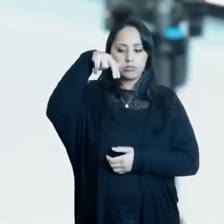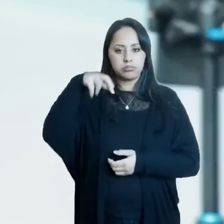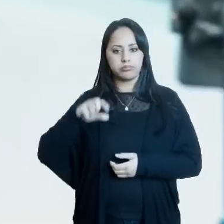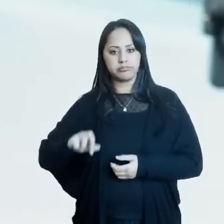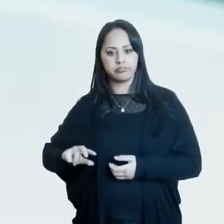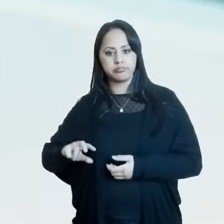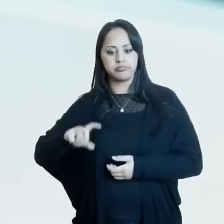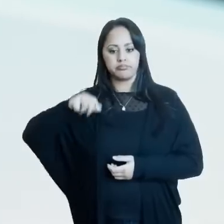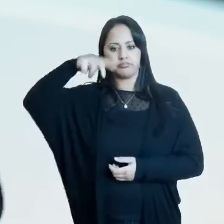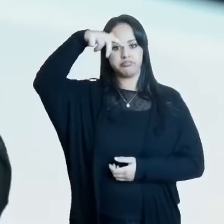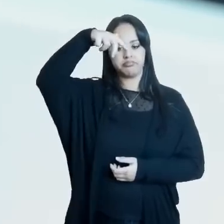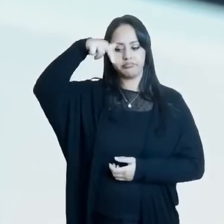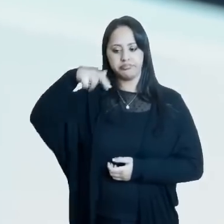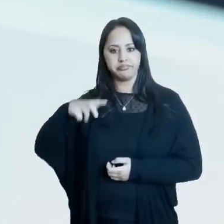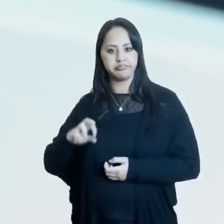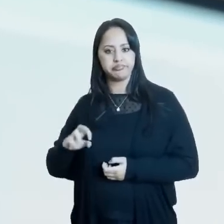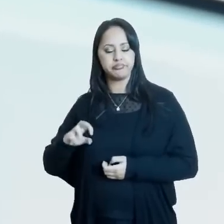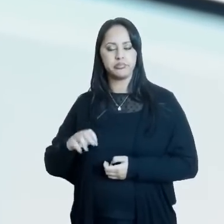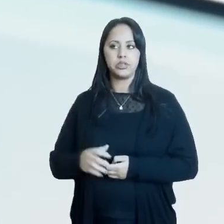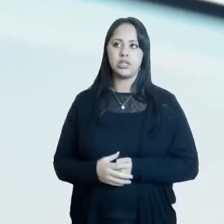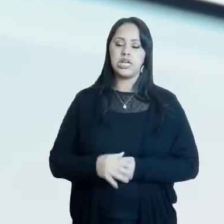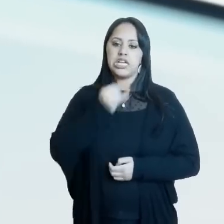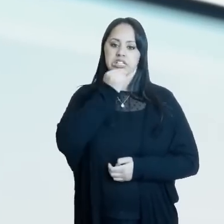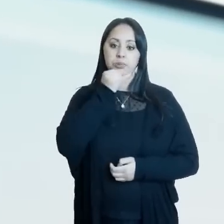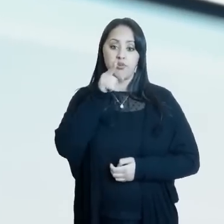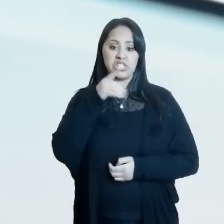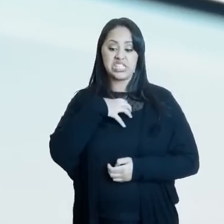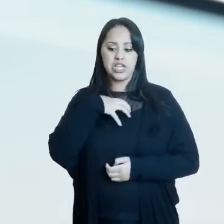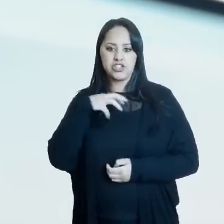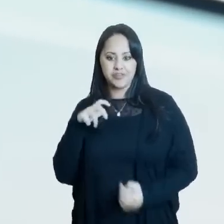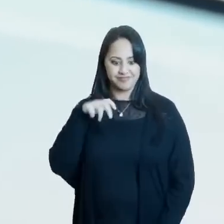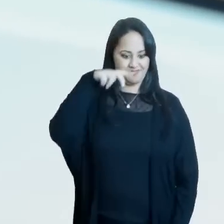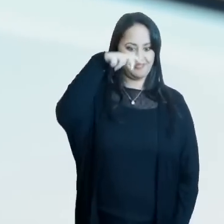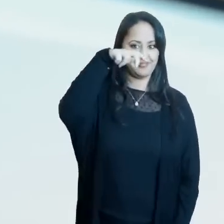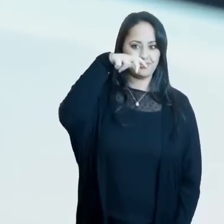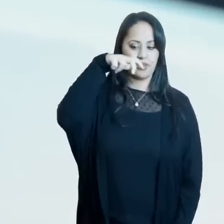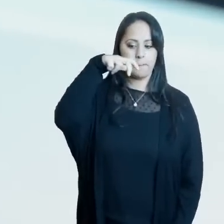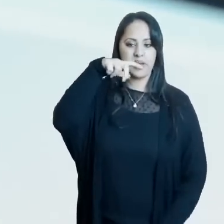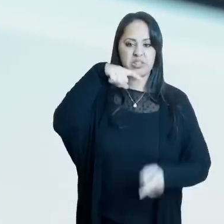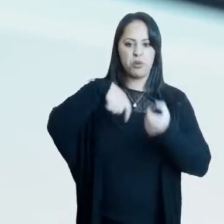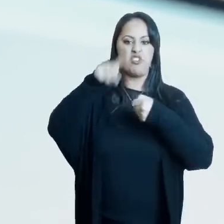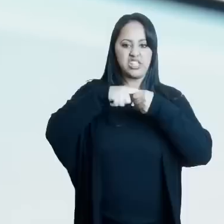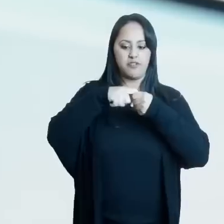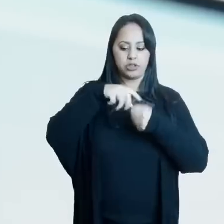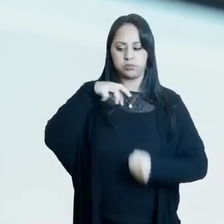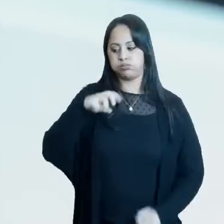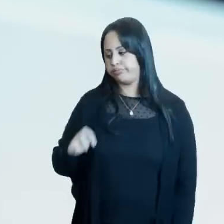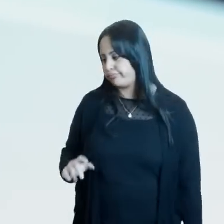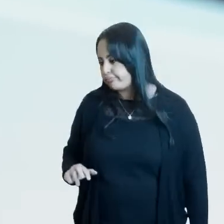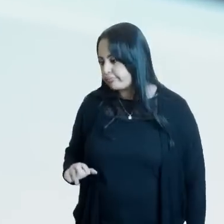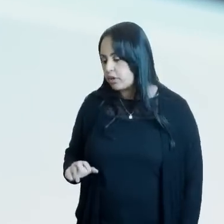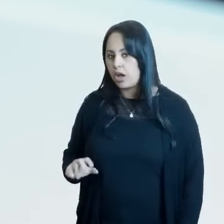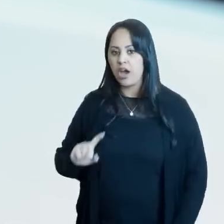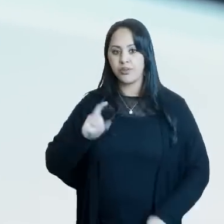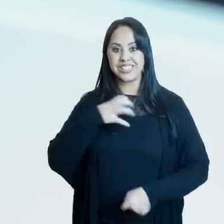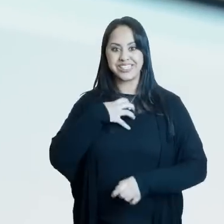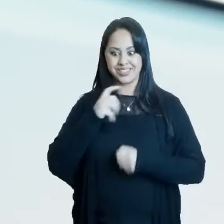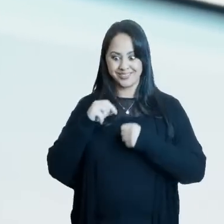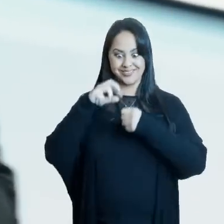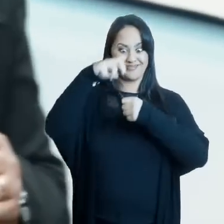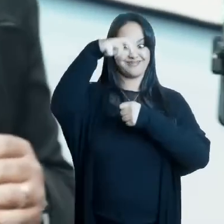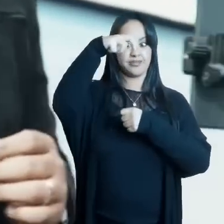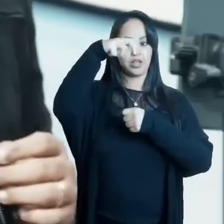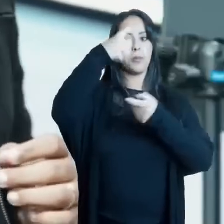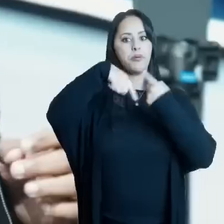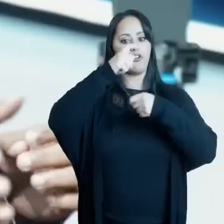sobre finanças, pode ser. Se você sobe um degrau e você desce dois, ou seja, você sobe, pode ser uma maldição hereditária sobre